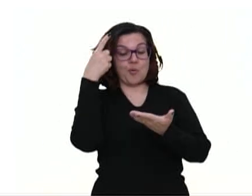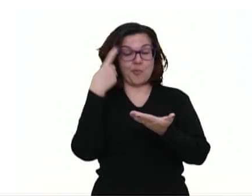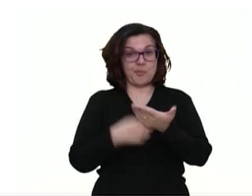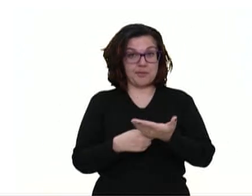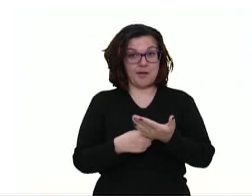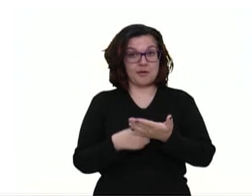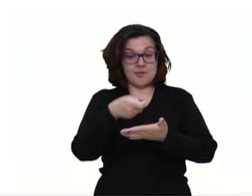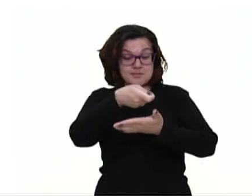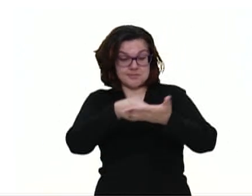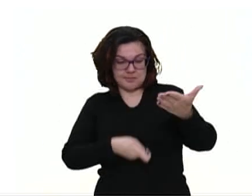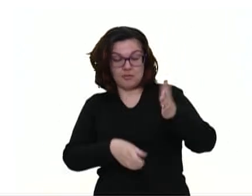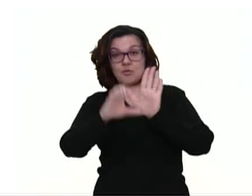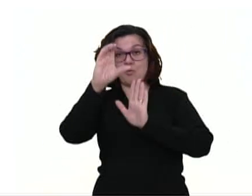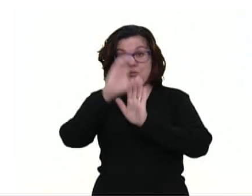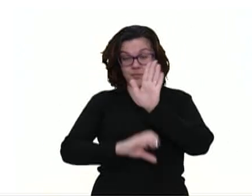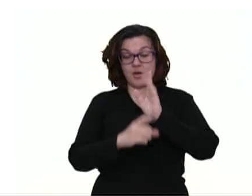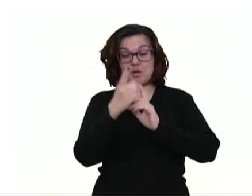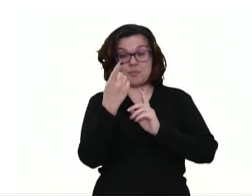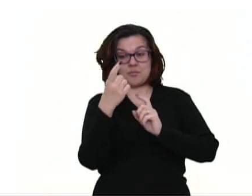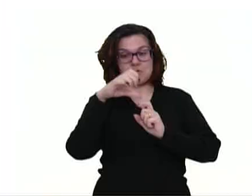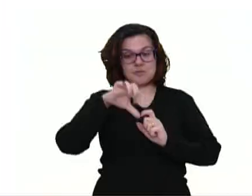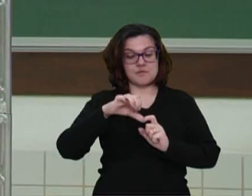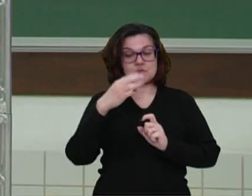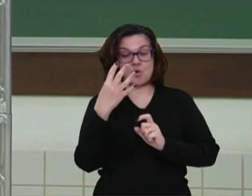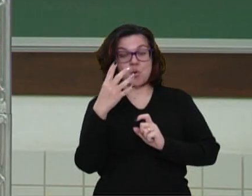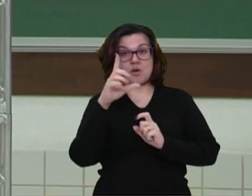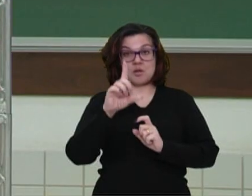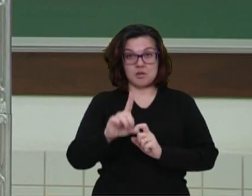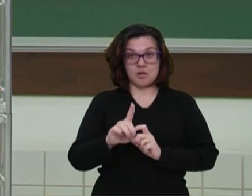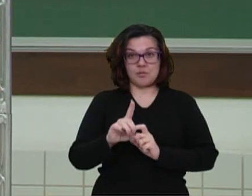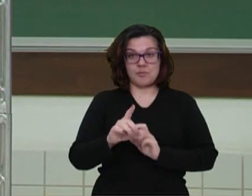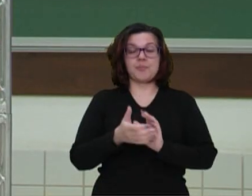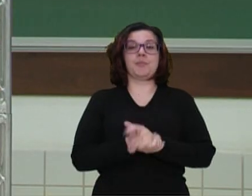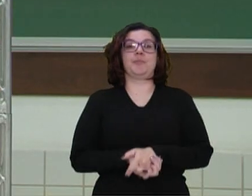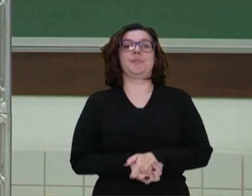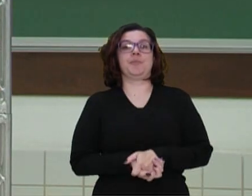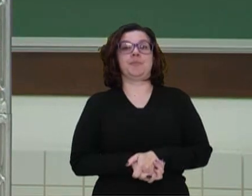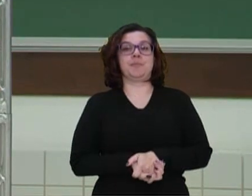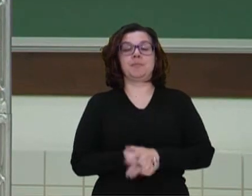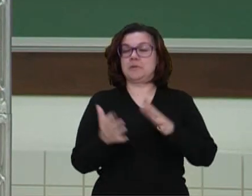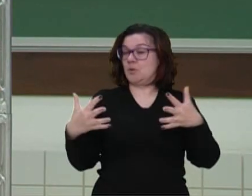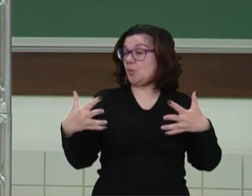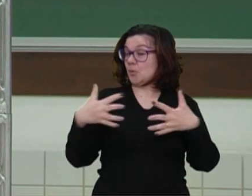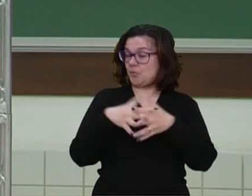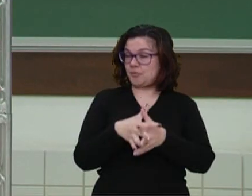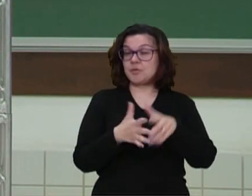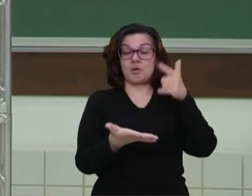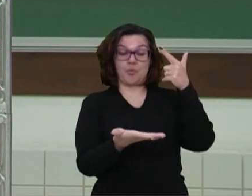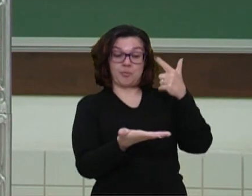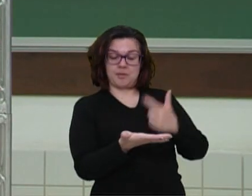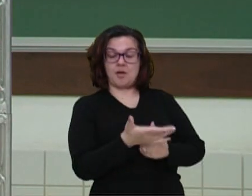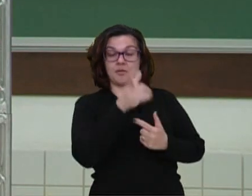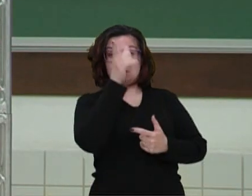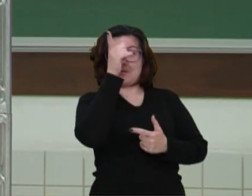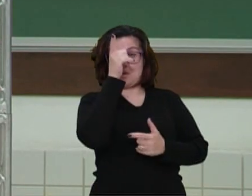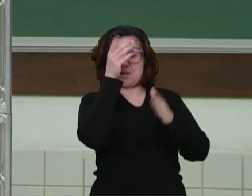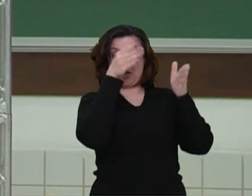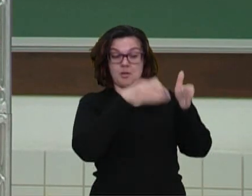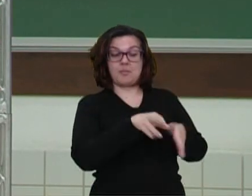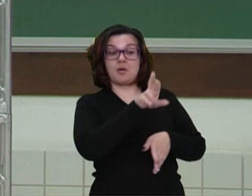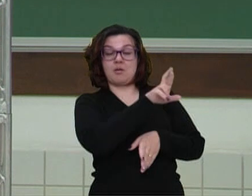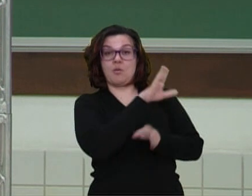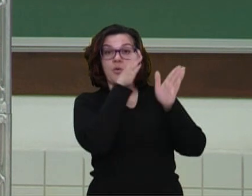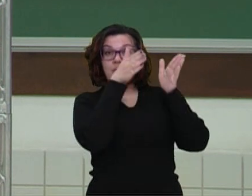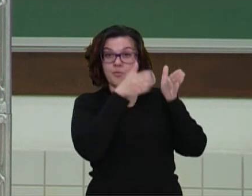em 1941. Então, não confunda com o pacto Ribbentrop-Molotov. Tá? A Alemanha tinha um